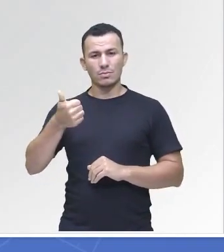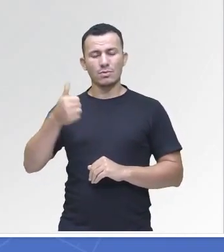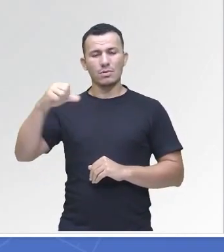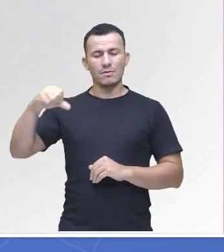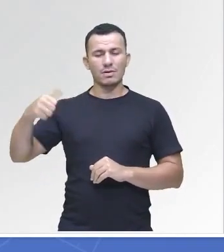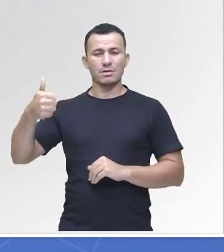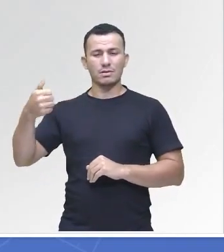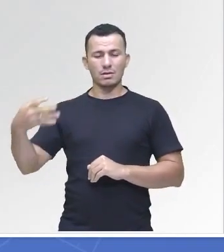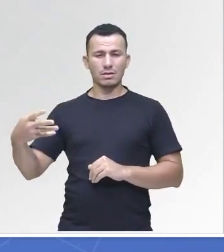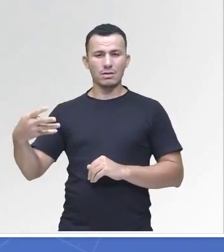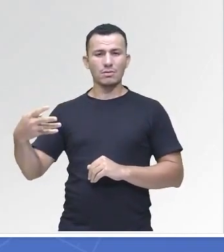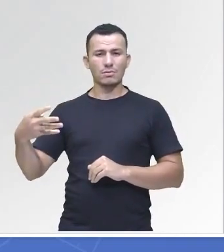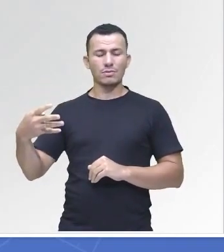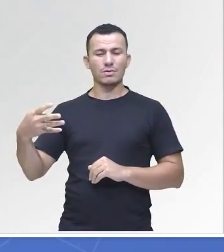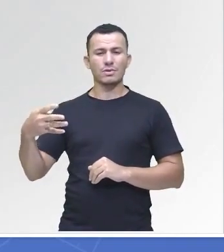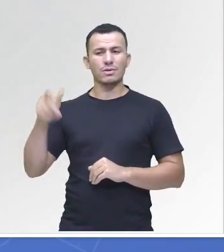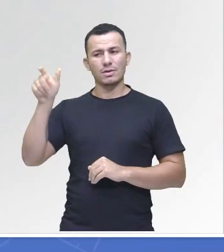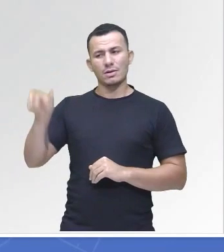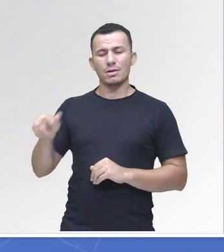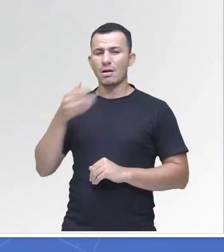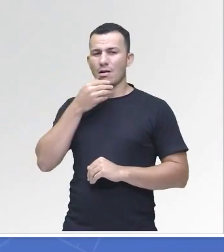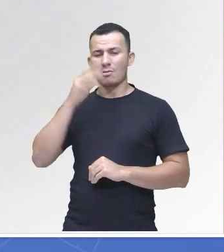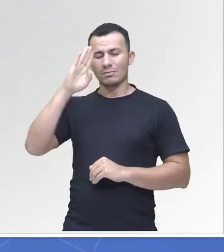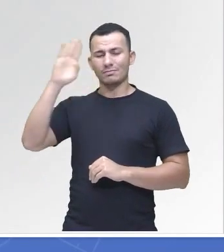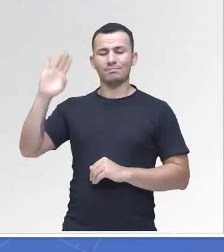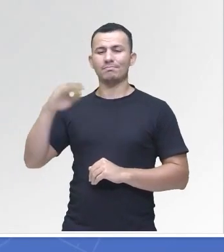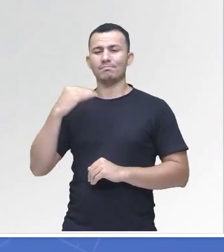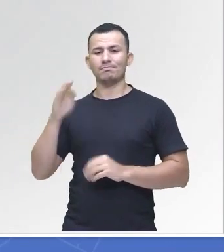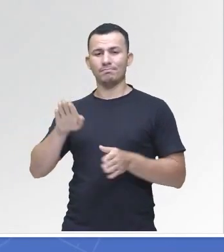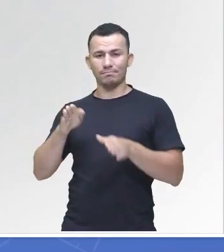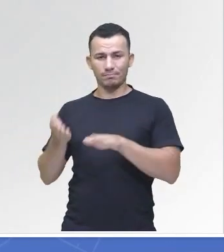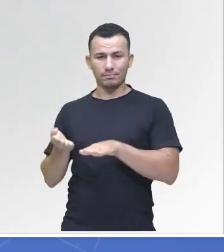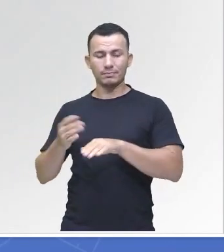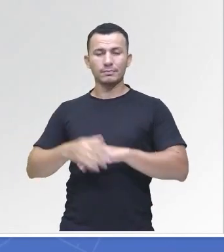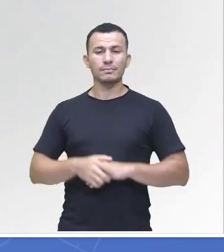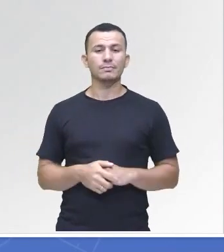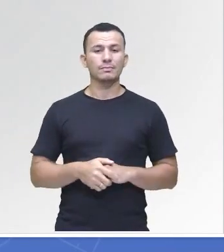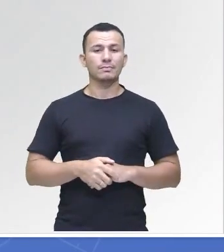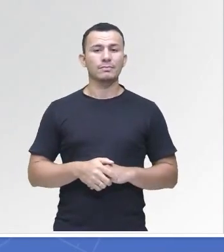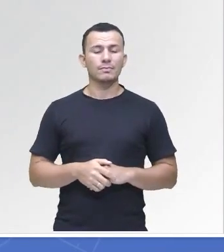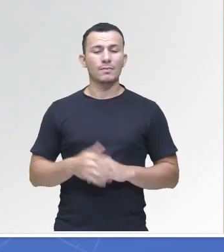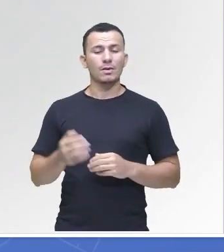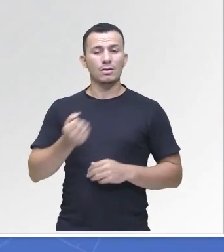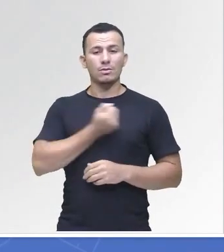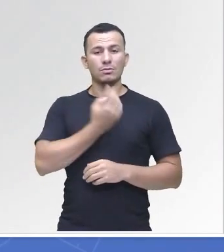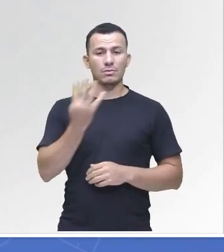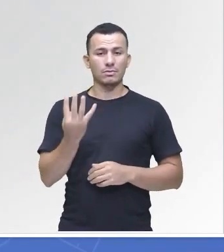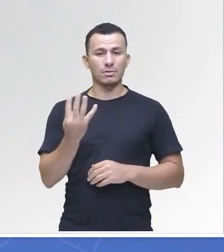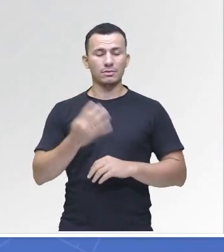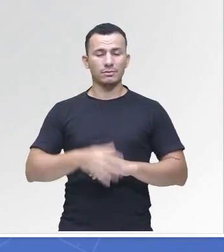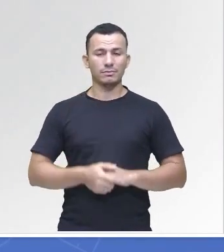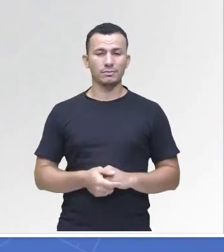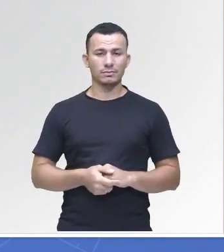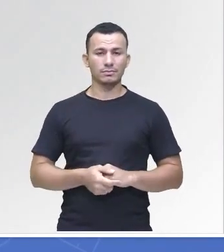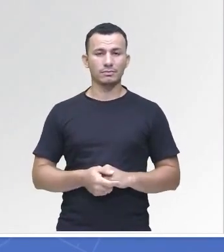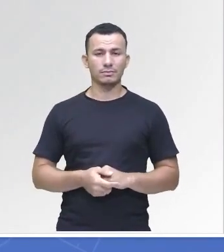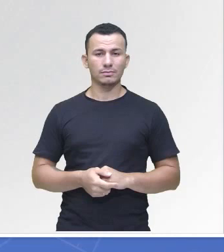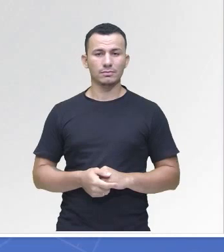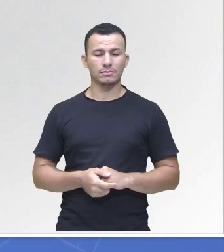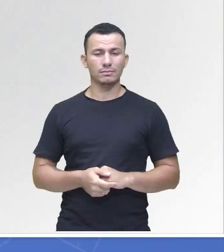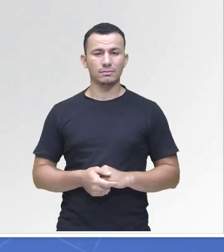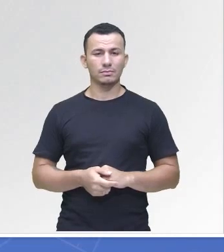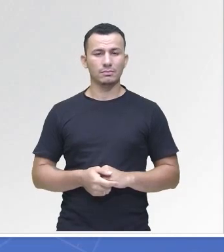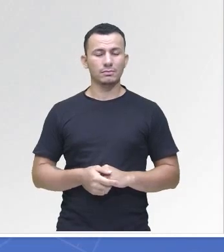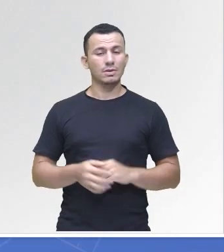1914, com o assassinato do arquiduque Francisco Ferdinando. Vamos então à nossa quarta e última questão. Vamos lá? Primeira